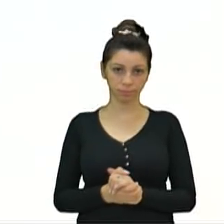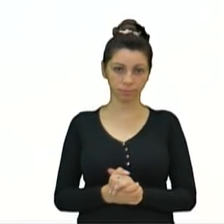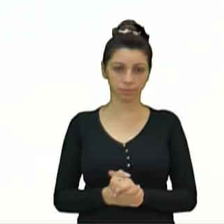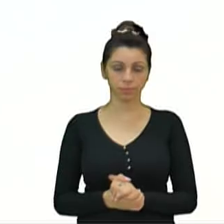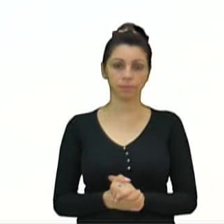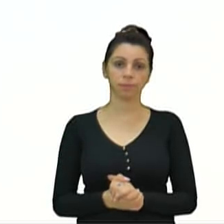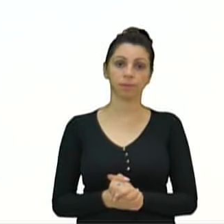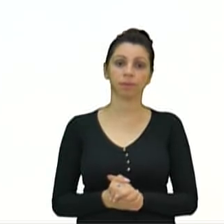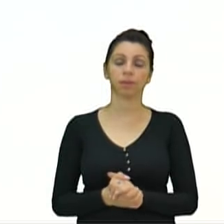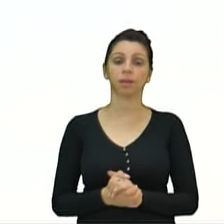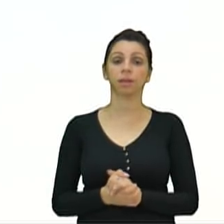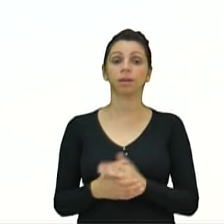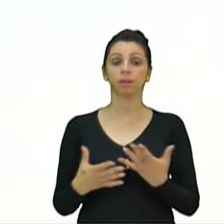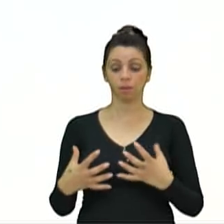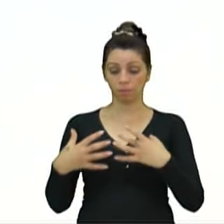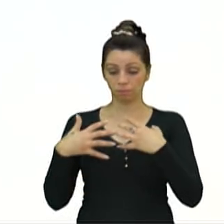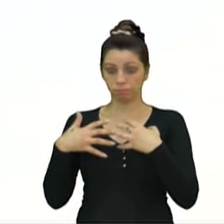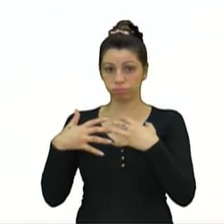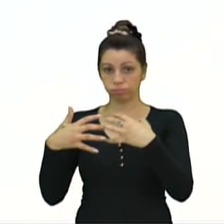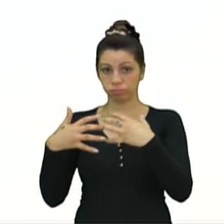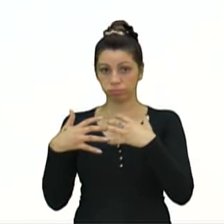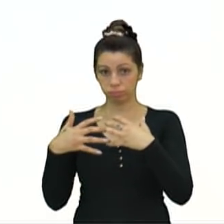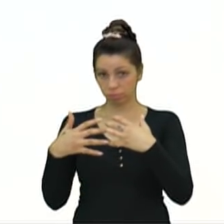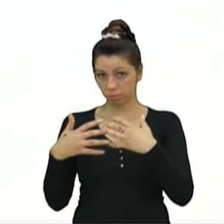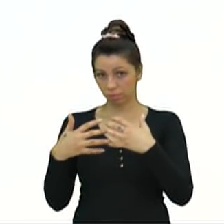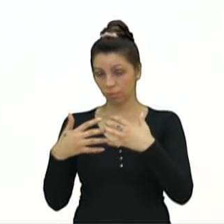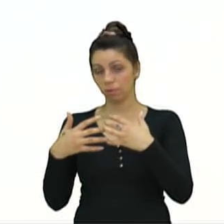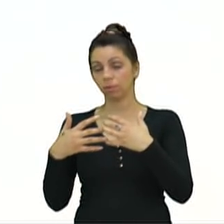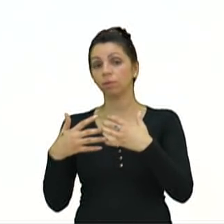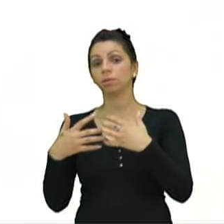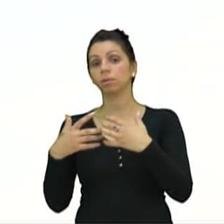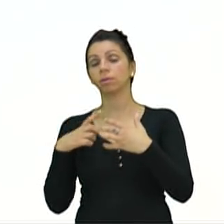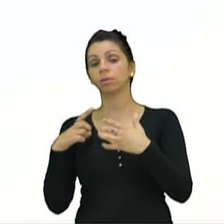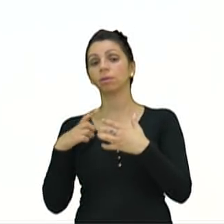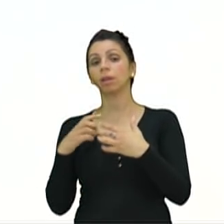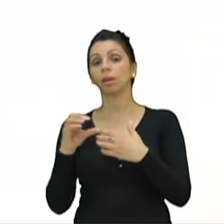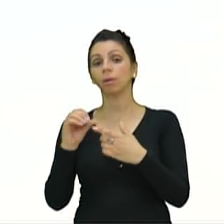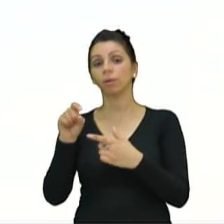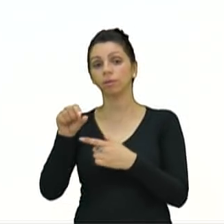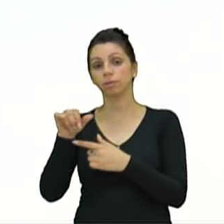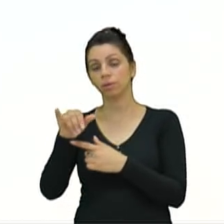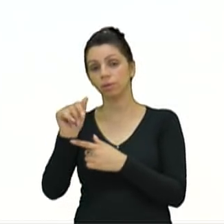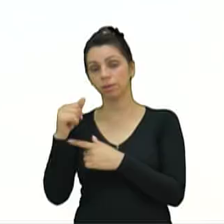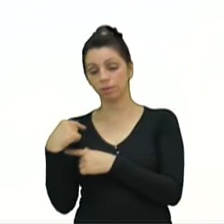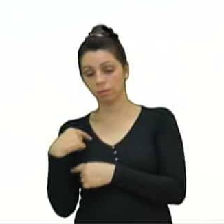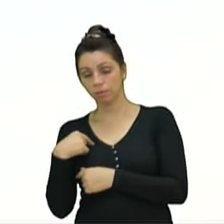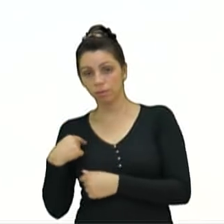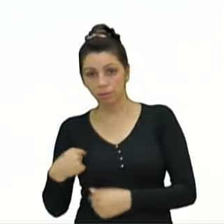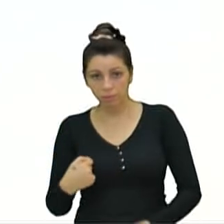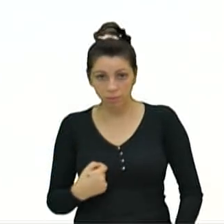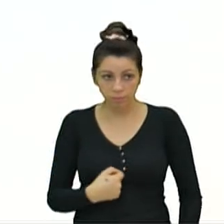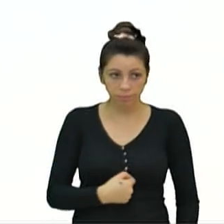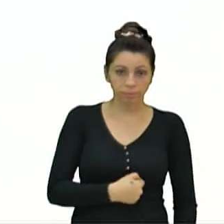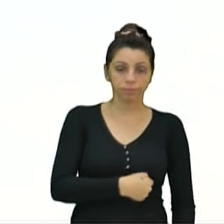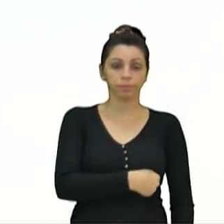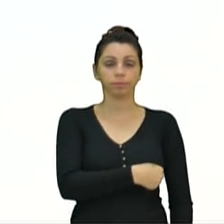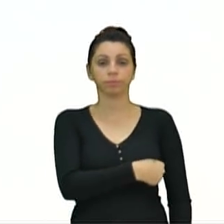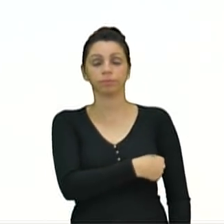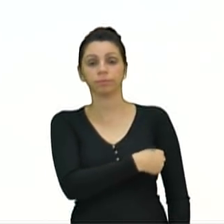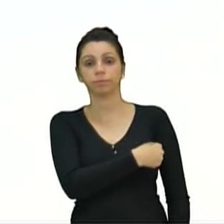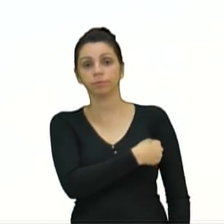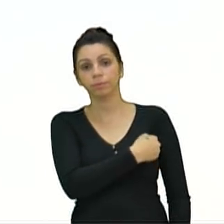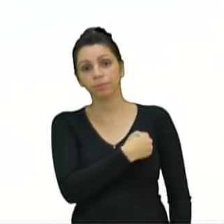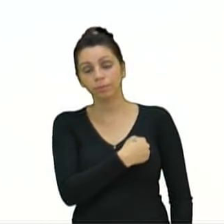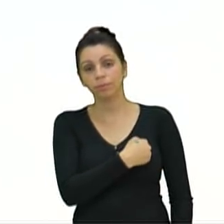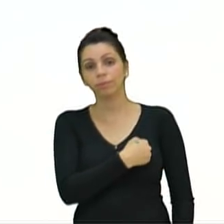dos pulmões, agora rico em gás oxigênio, passa ali pelo átrio esquerdo, né? Para o